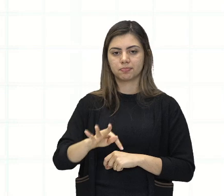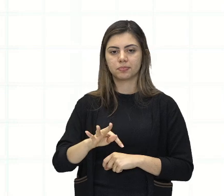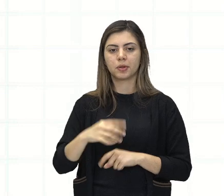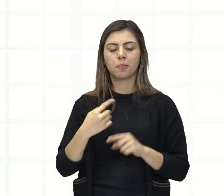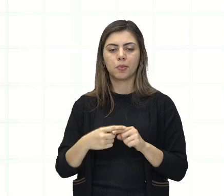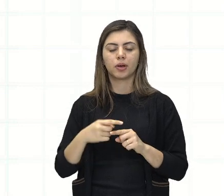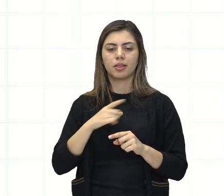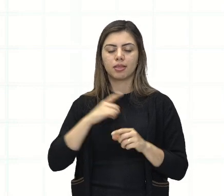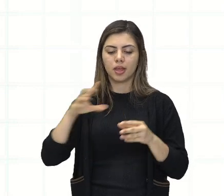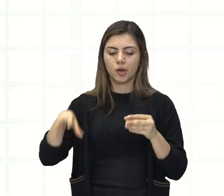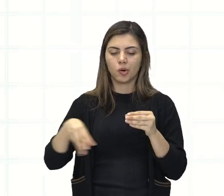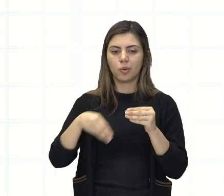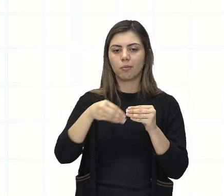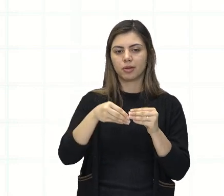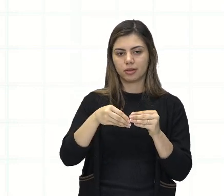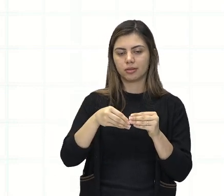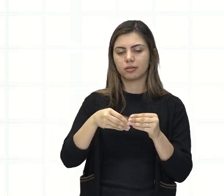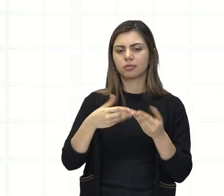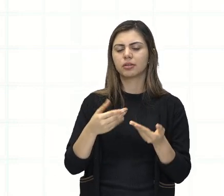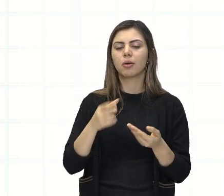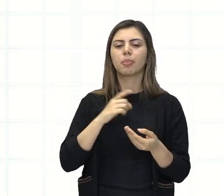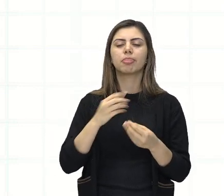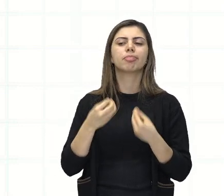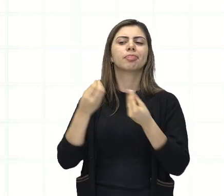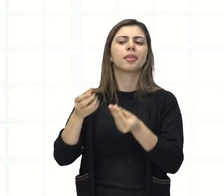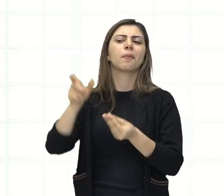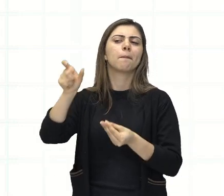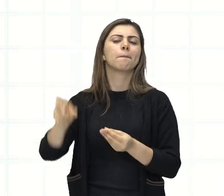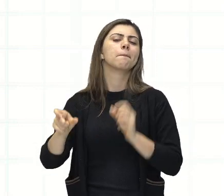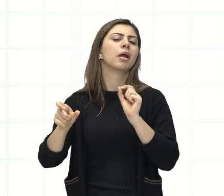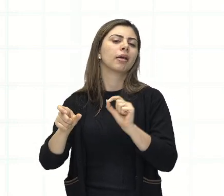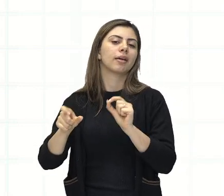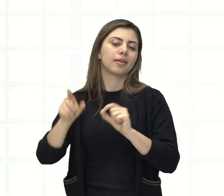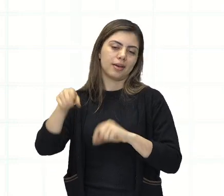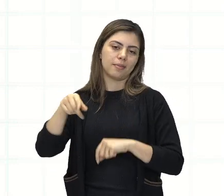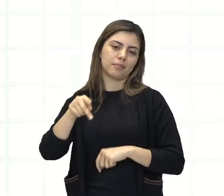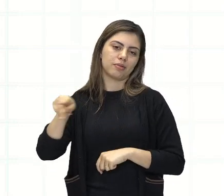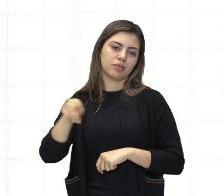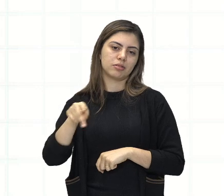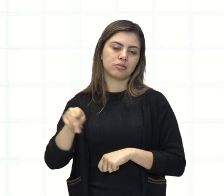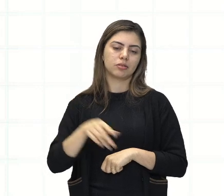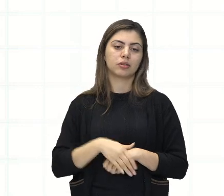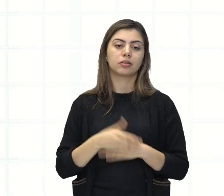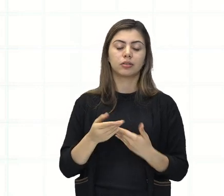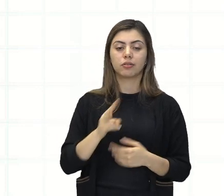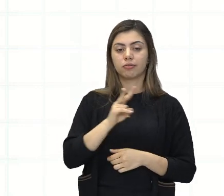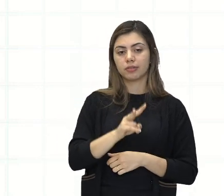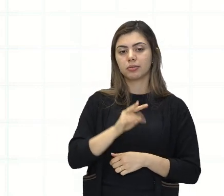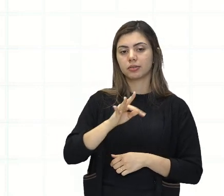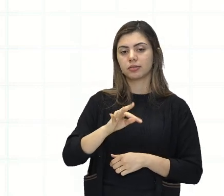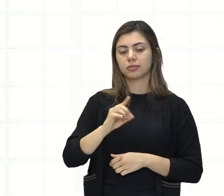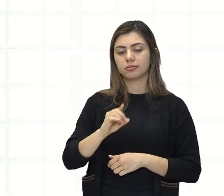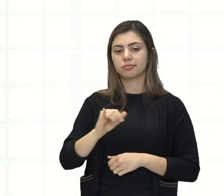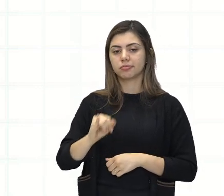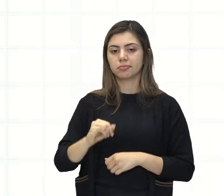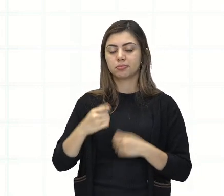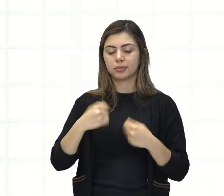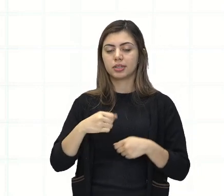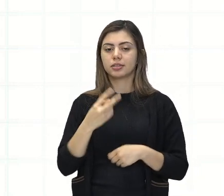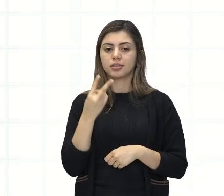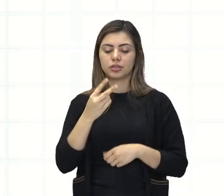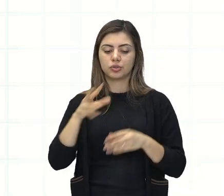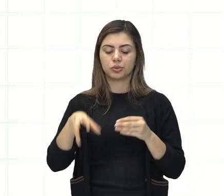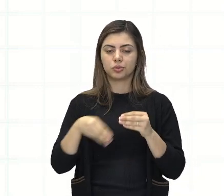o sentido. A quem foi essa borracha? A professora. Então, ele exige dois